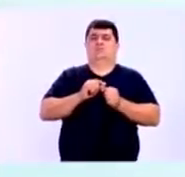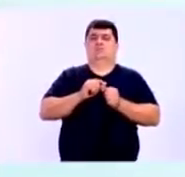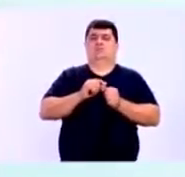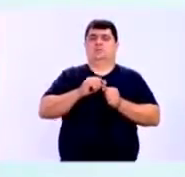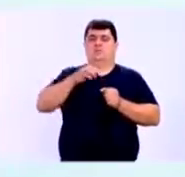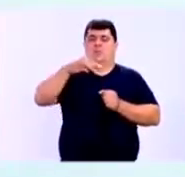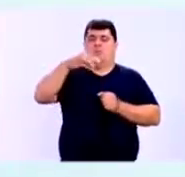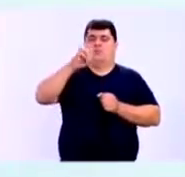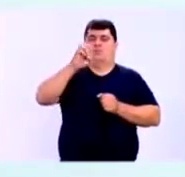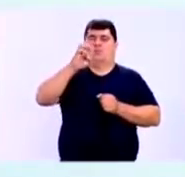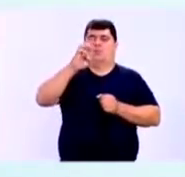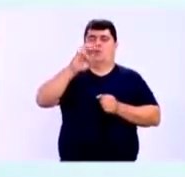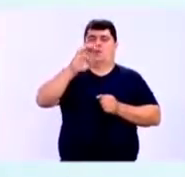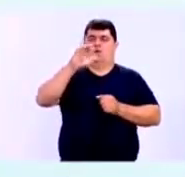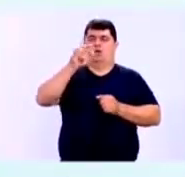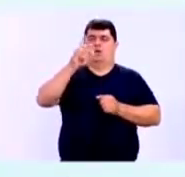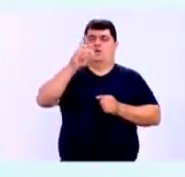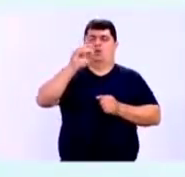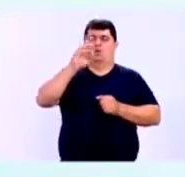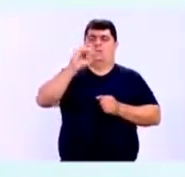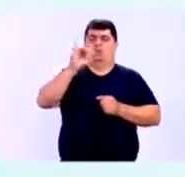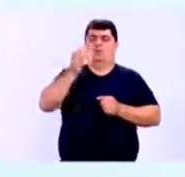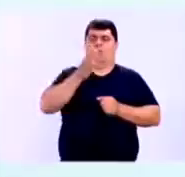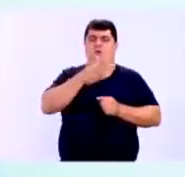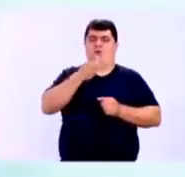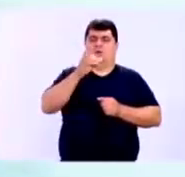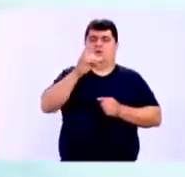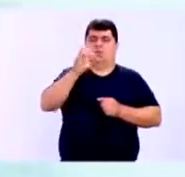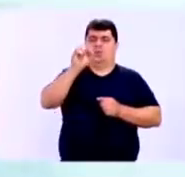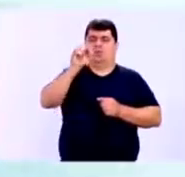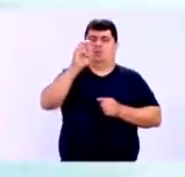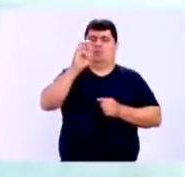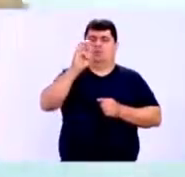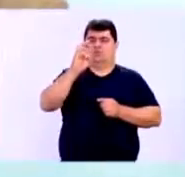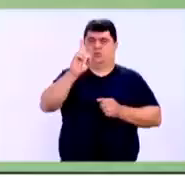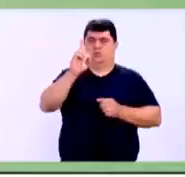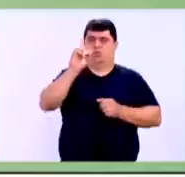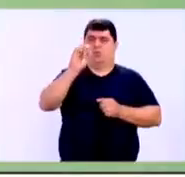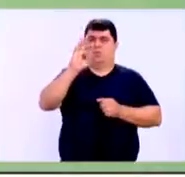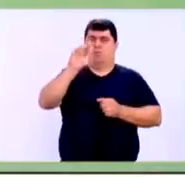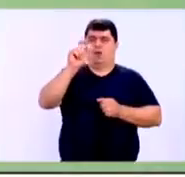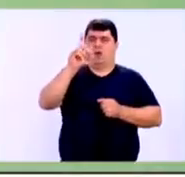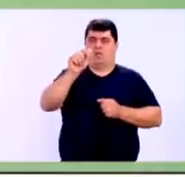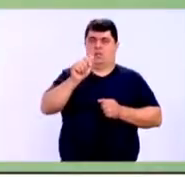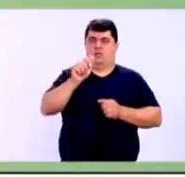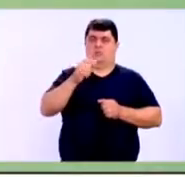de mercadoria desdobrada. Vamos descobrir o que é essa conta de mercadoria desdobrada.